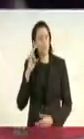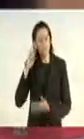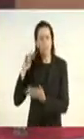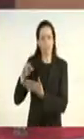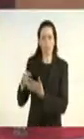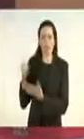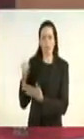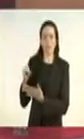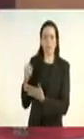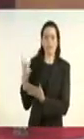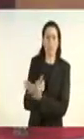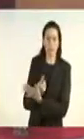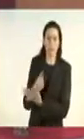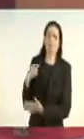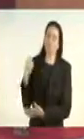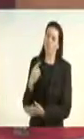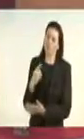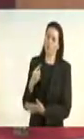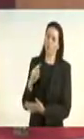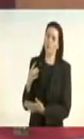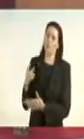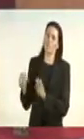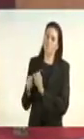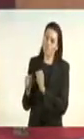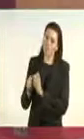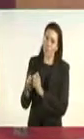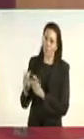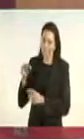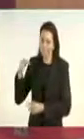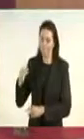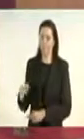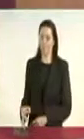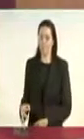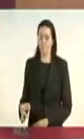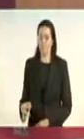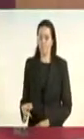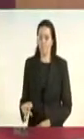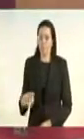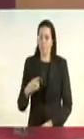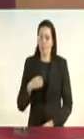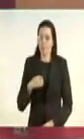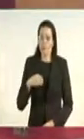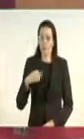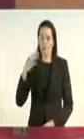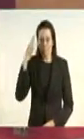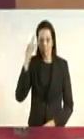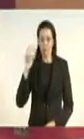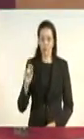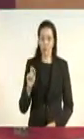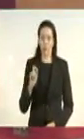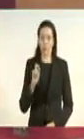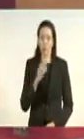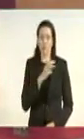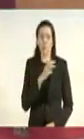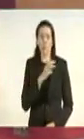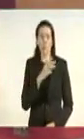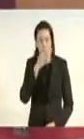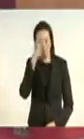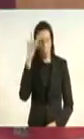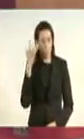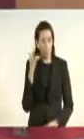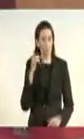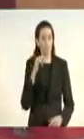dolo, até porque o membro do Ministério Público do Trabalho, deputado, ele